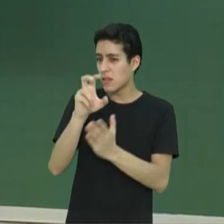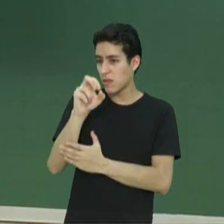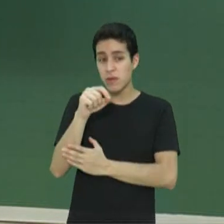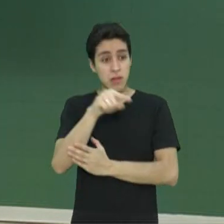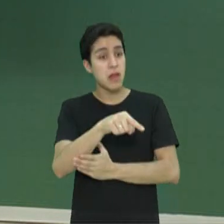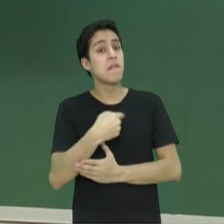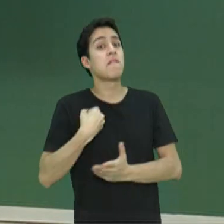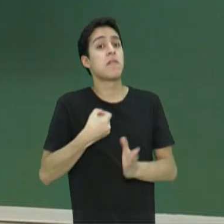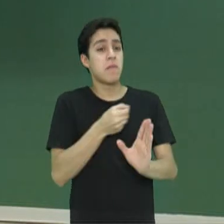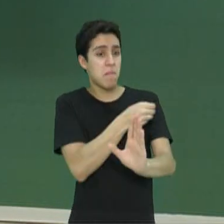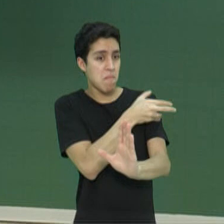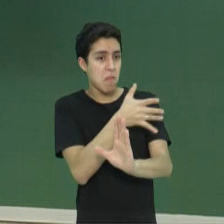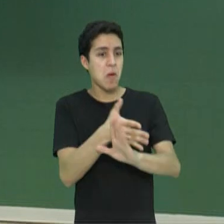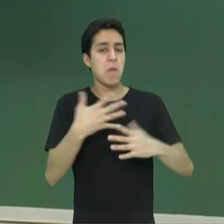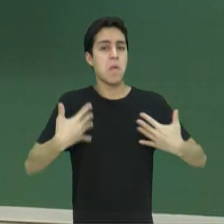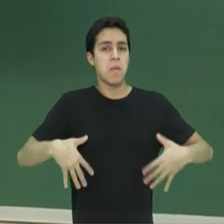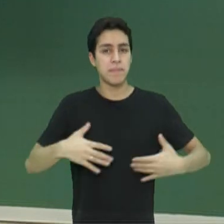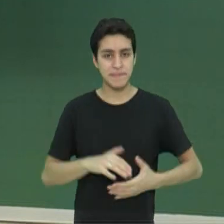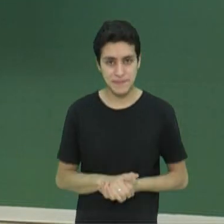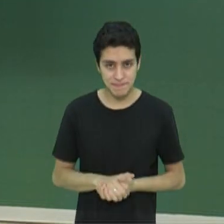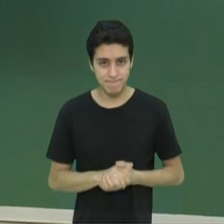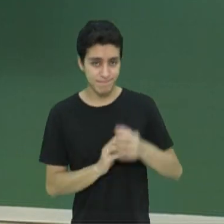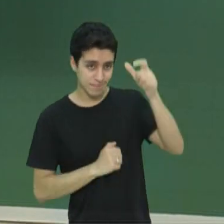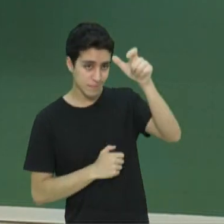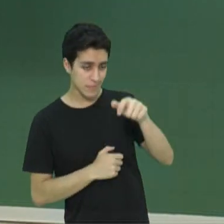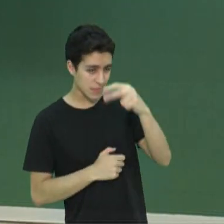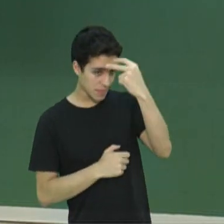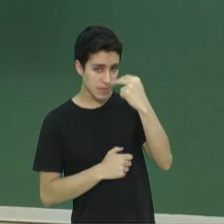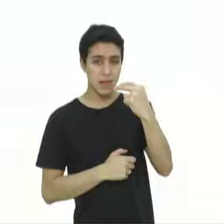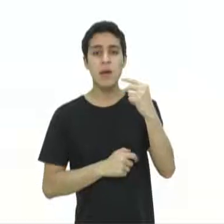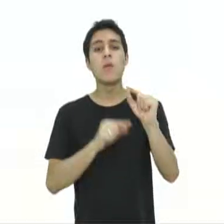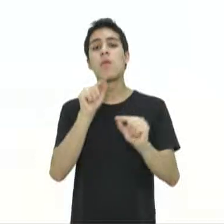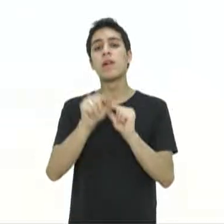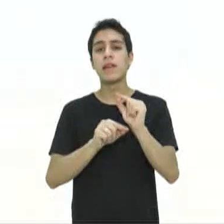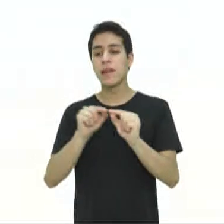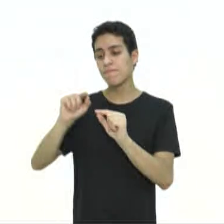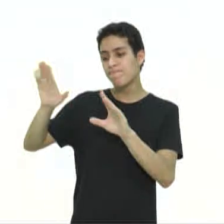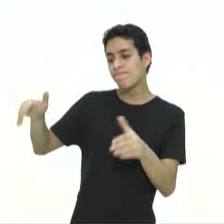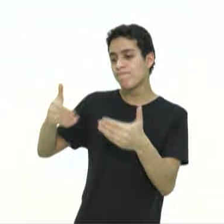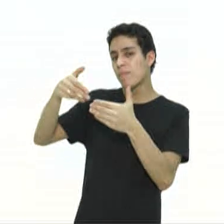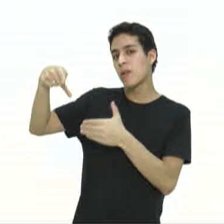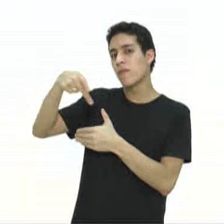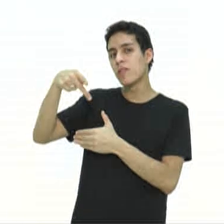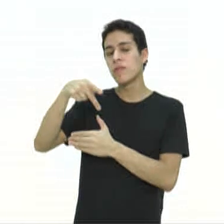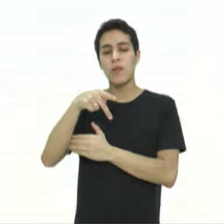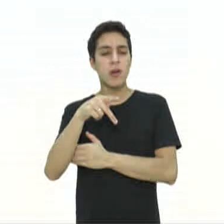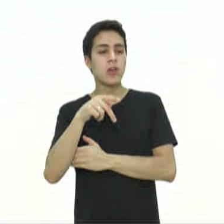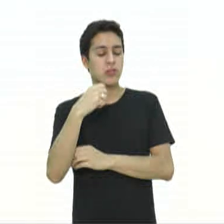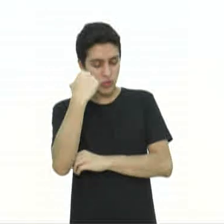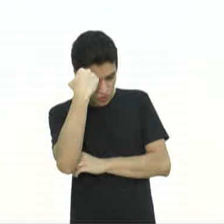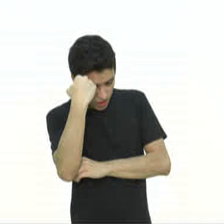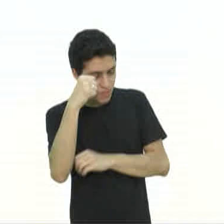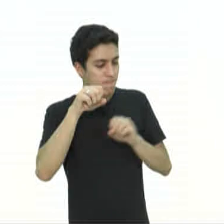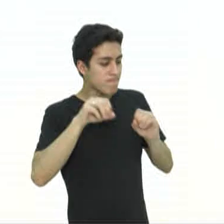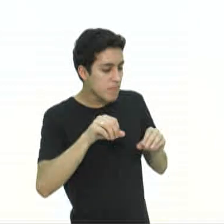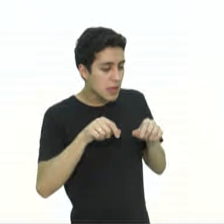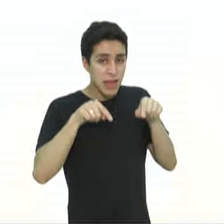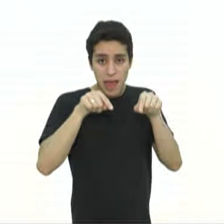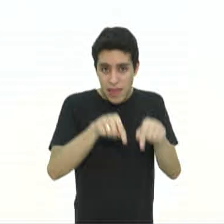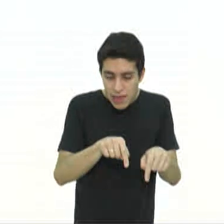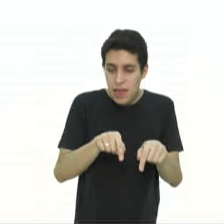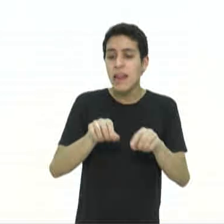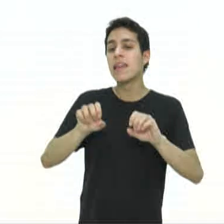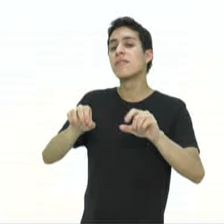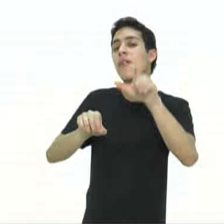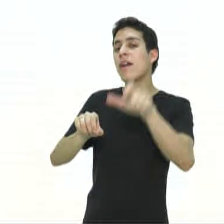viveu bastante. Platão foi aluno de Sócrates e professor de Aristóteles. Após a morte de Sócrates, Platão fundou sua